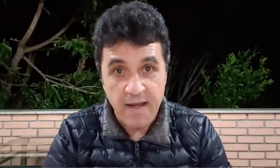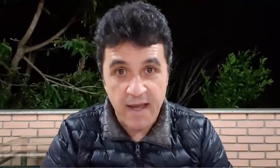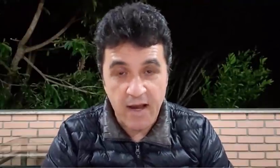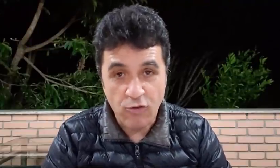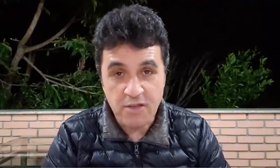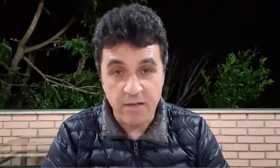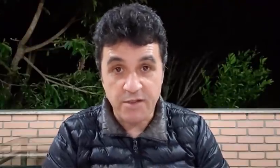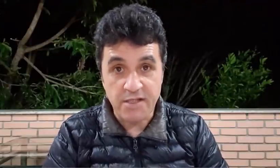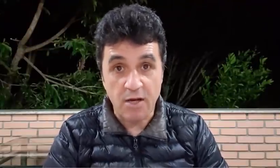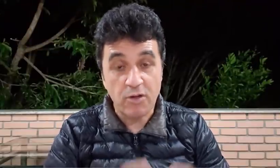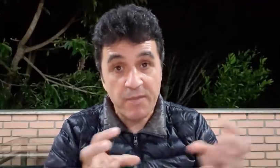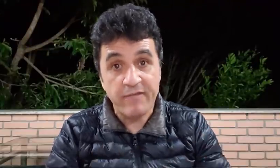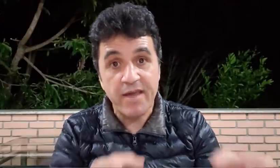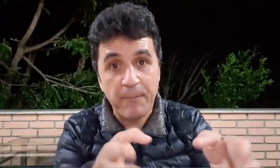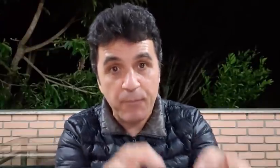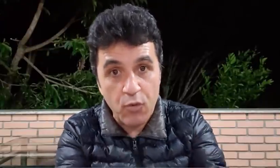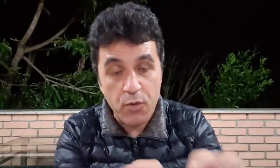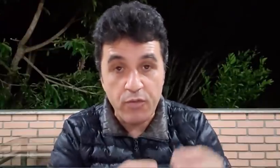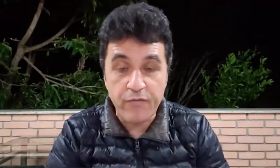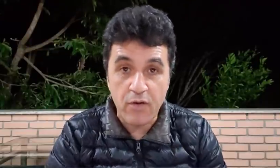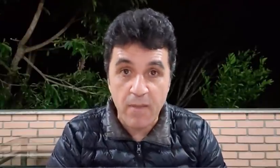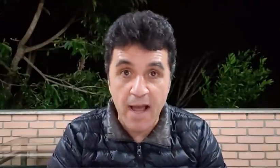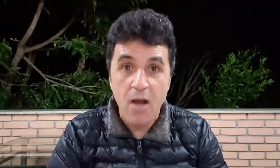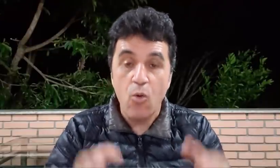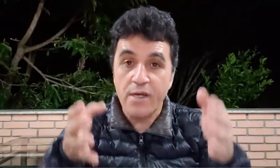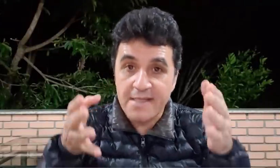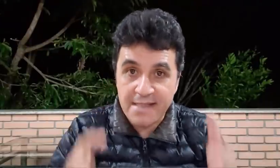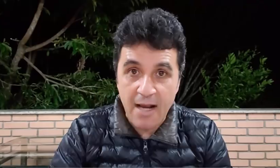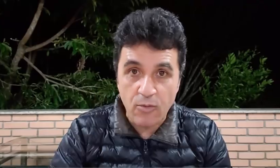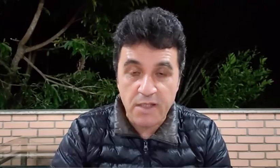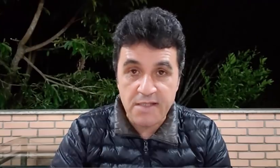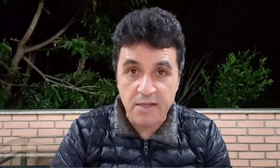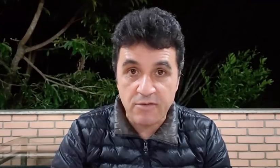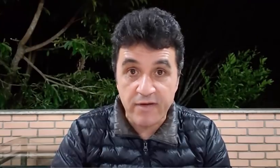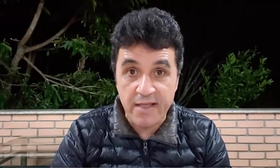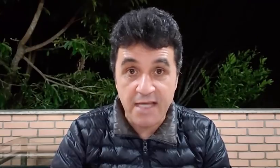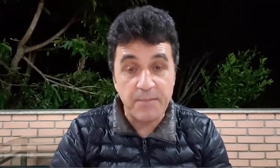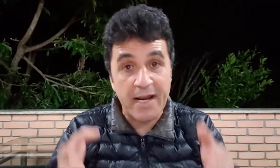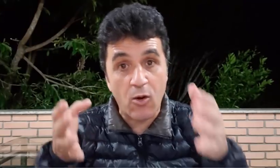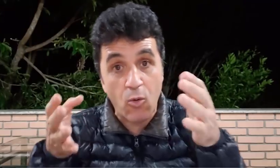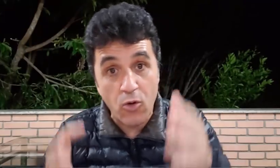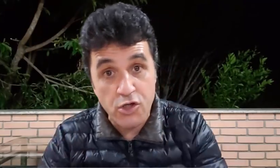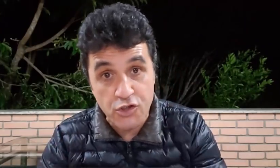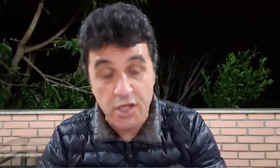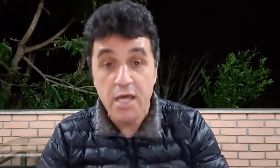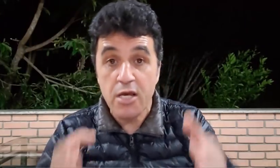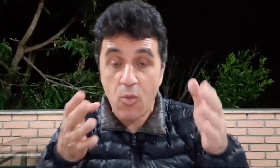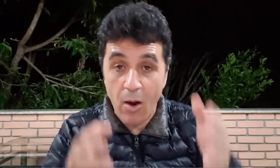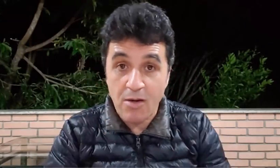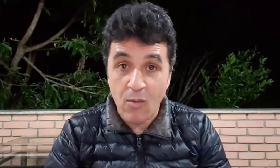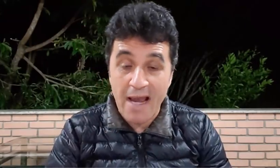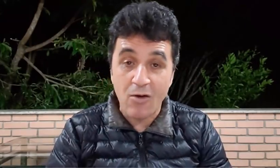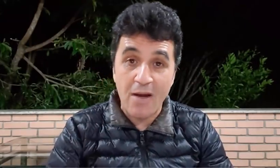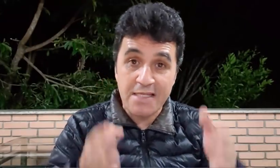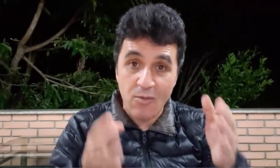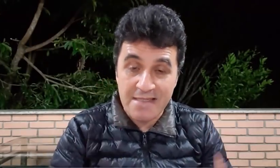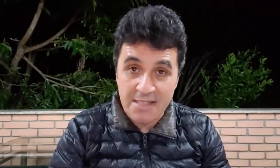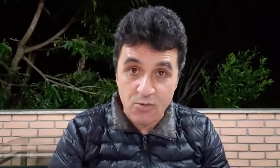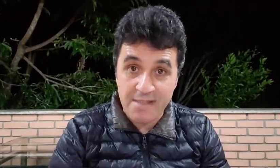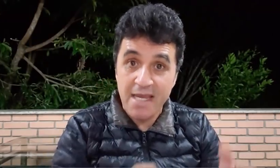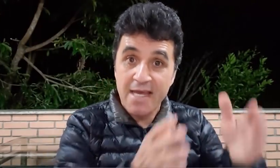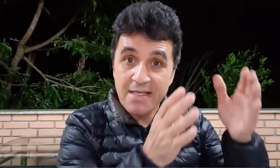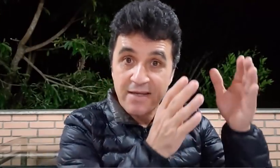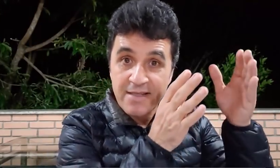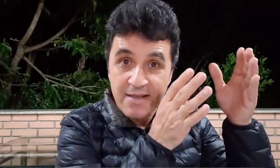este auxílio emergencial, também vem a público informar o que está acontecendo de verdade para corrigir e quais são